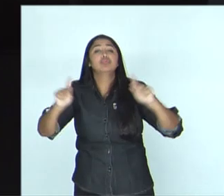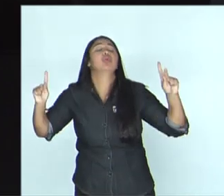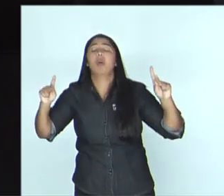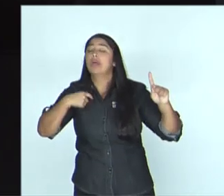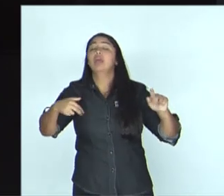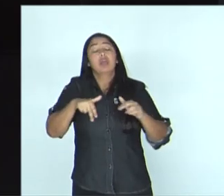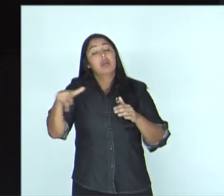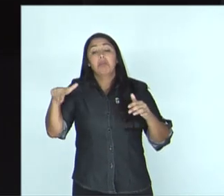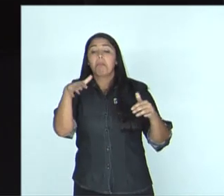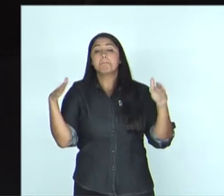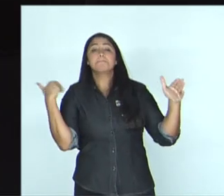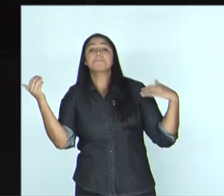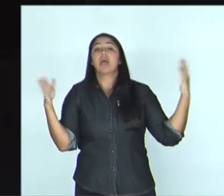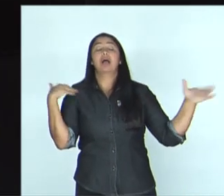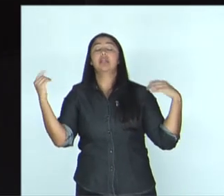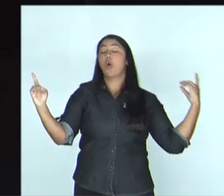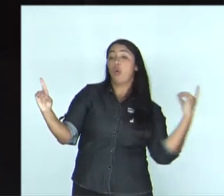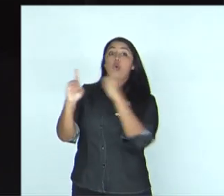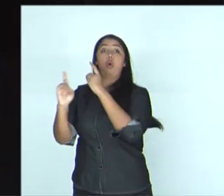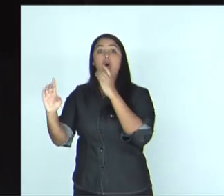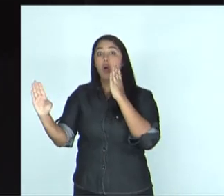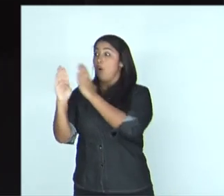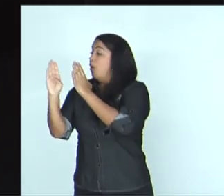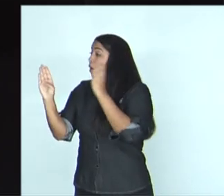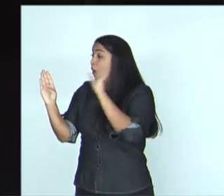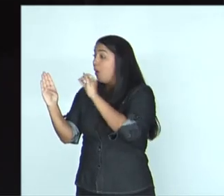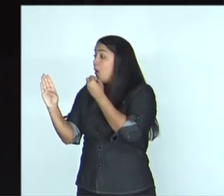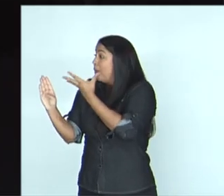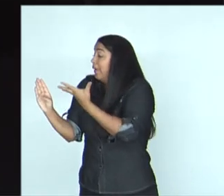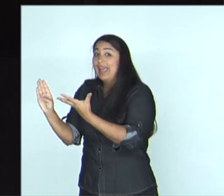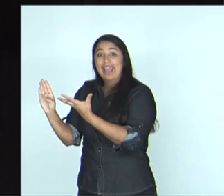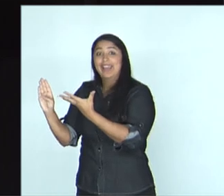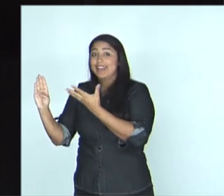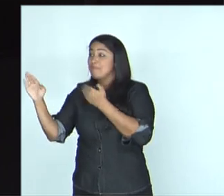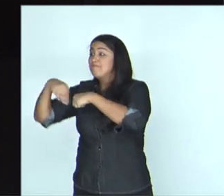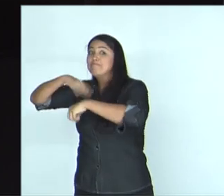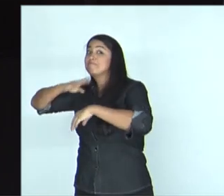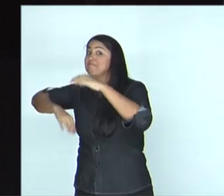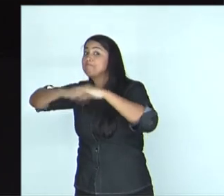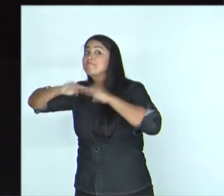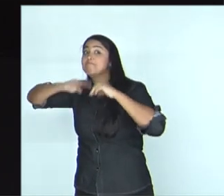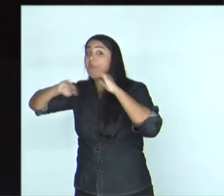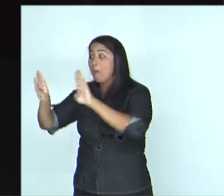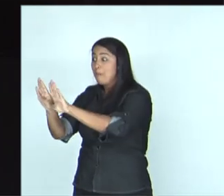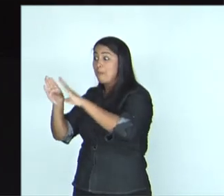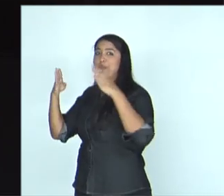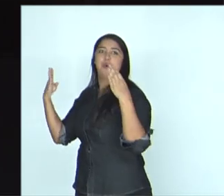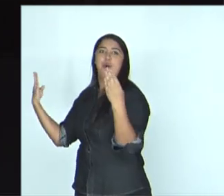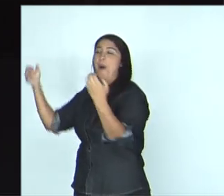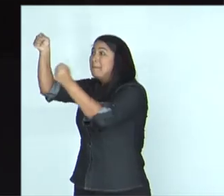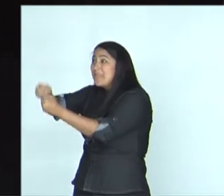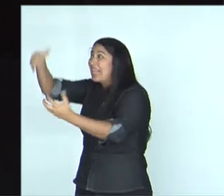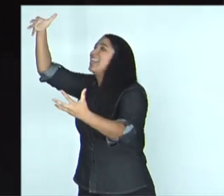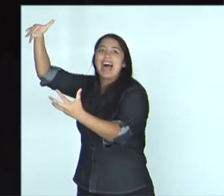ali uma porta se abriu. E aquela pessoa ganhou um cliente incrível. E os seus negócios se